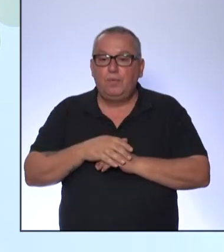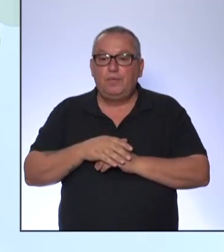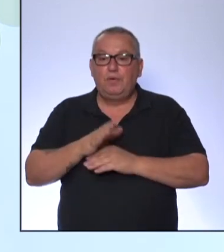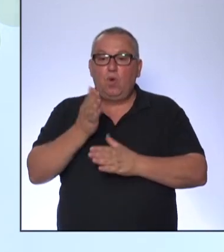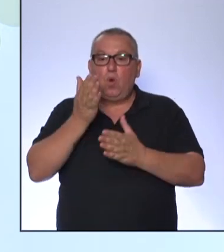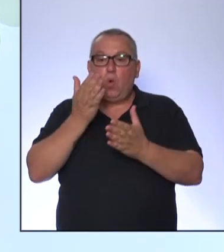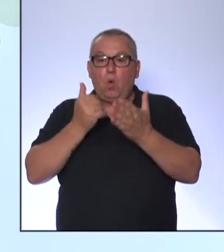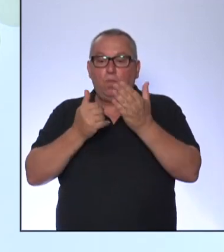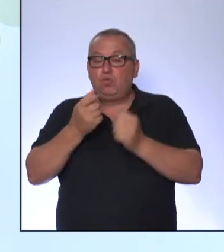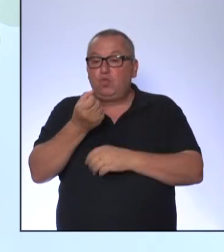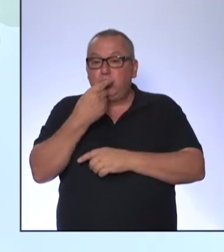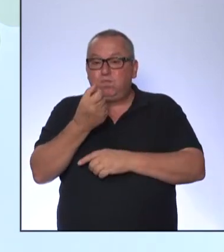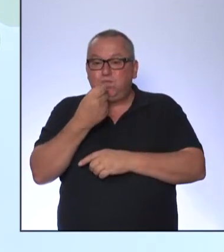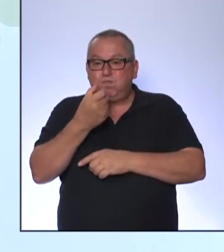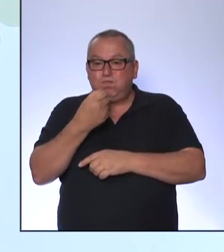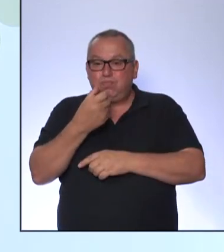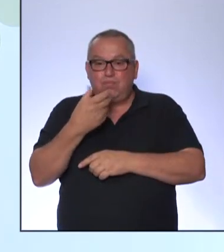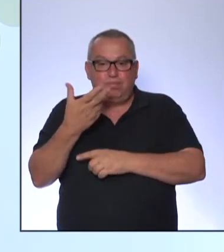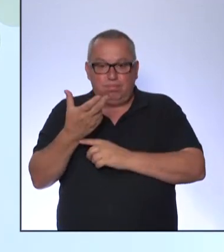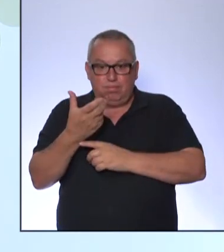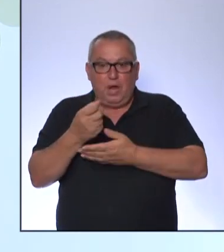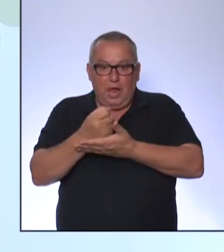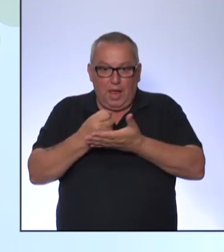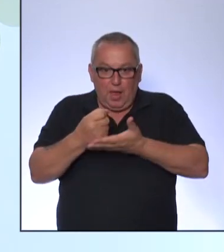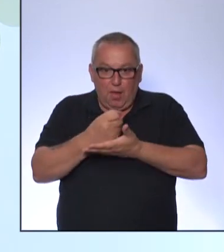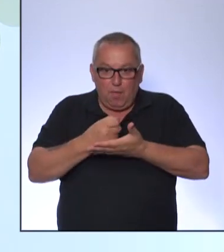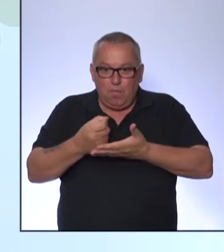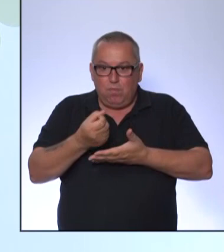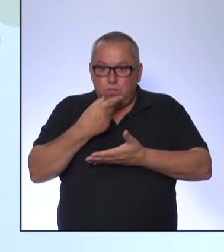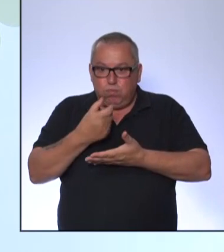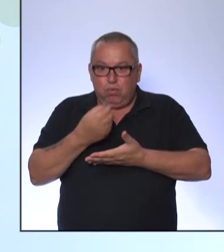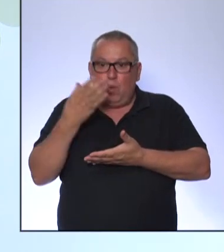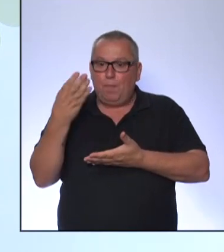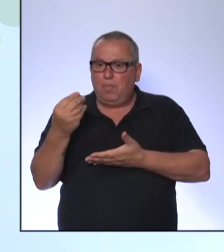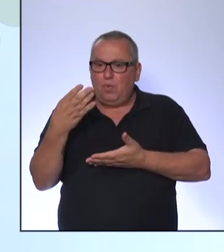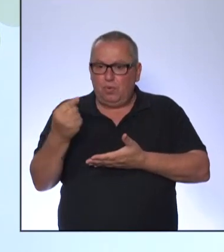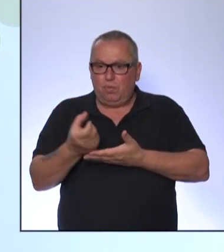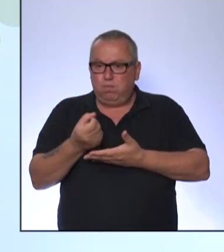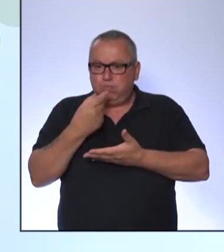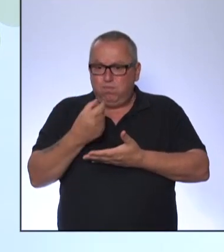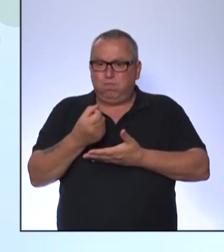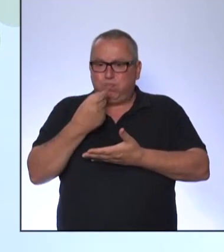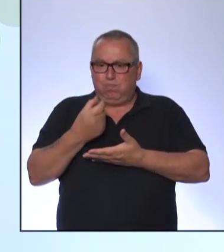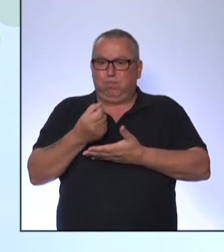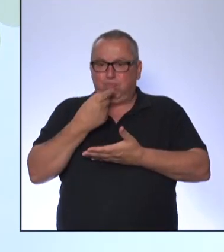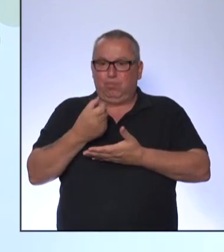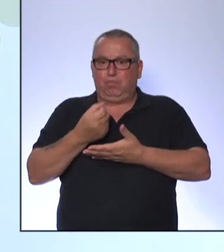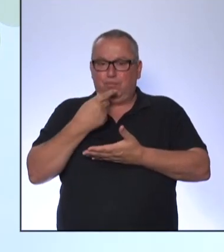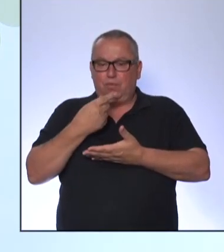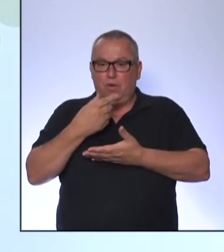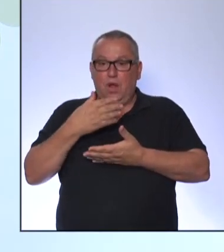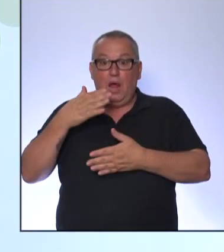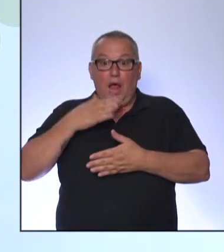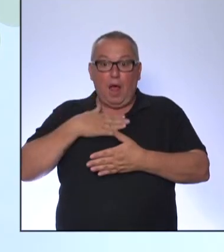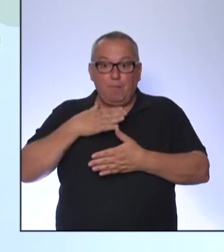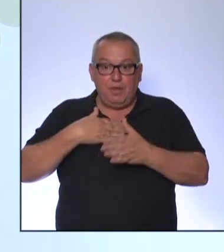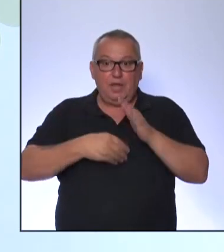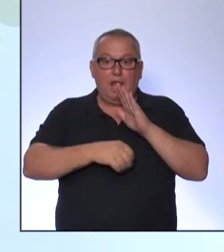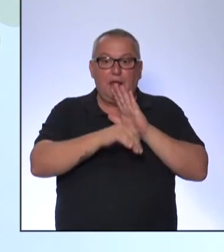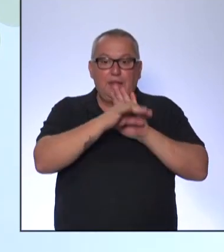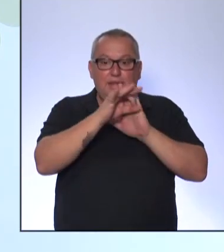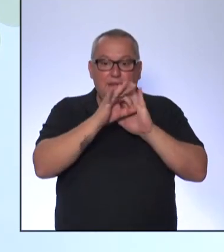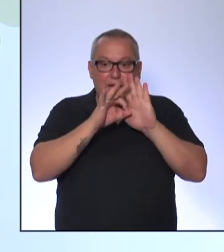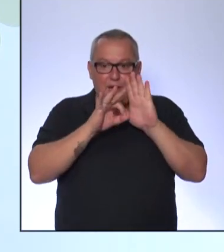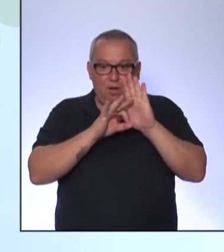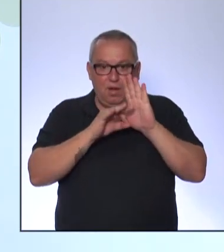de algum remédio, de algum fármaco, consumir em altas quantidades, a minha célula ela vai ter capacidade de parar